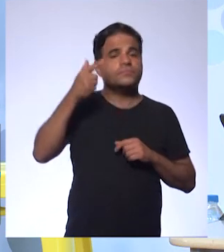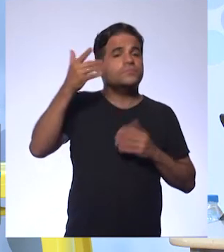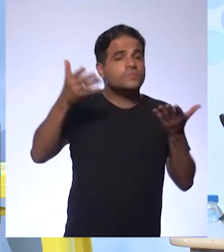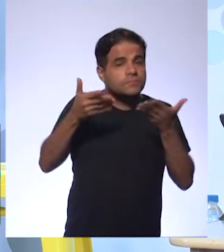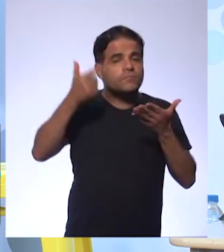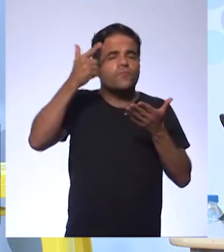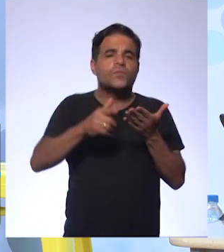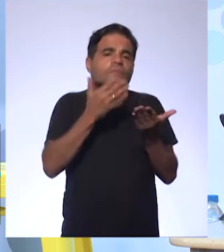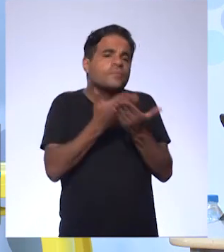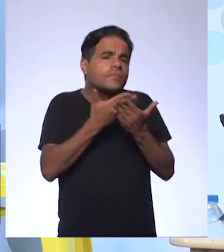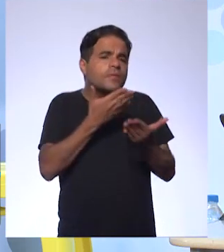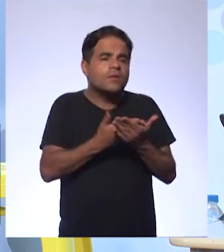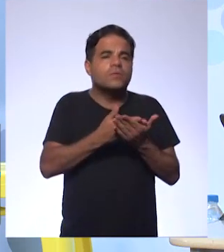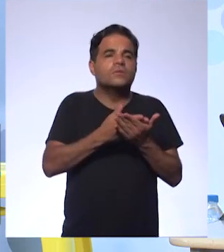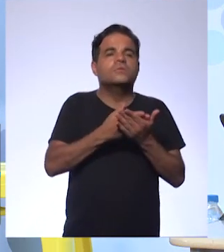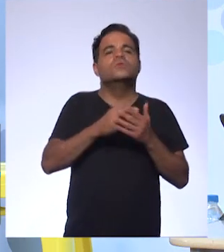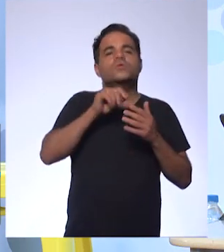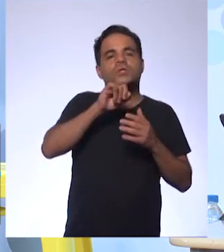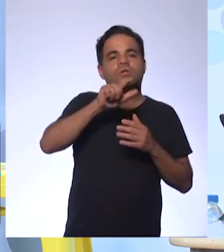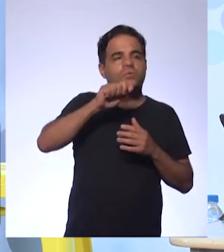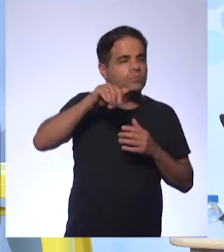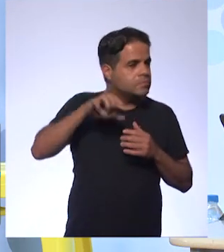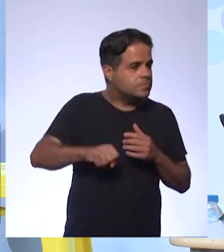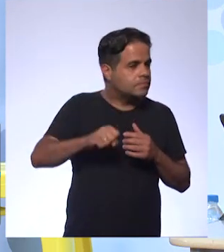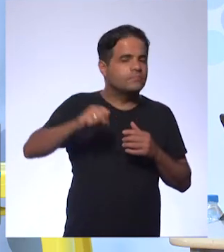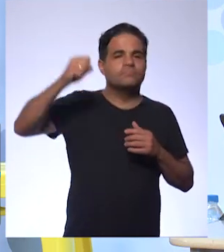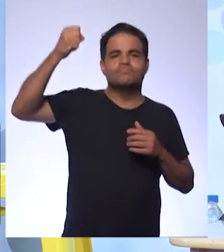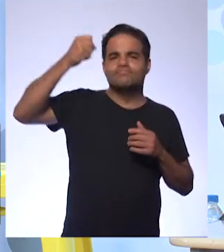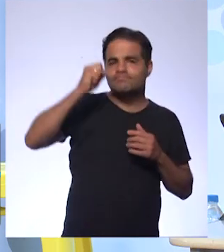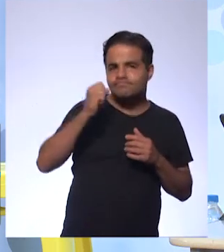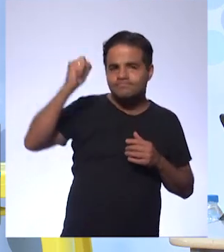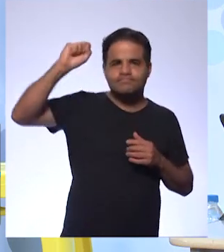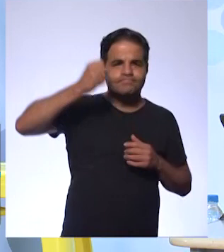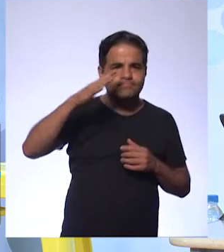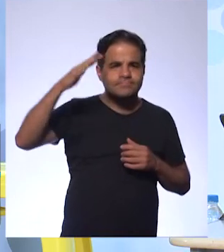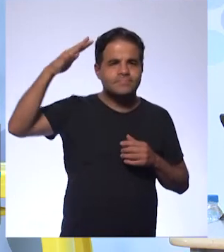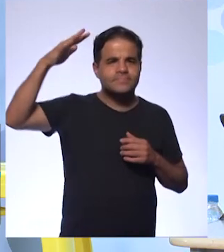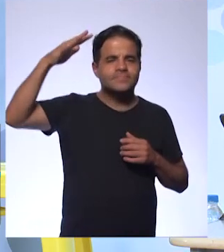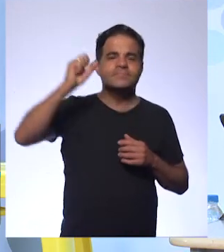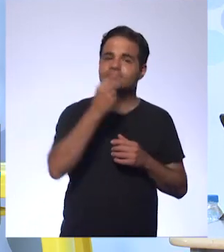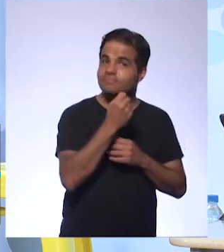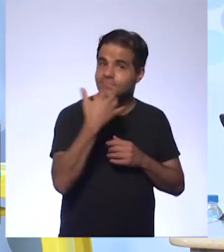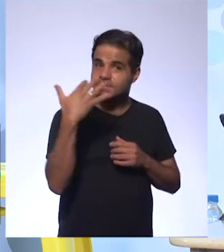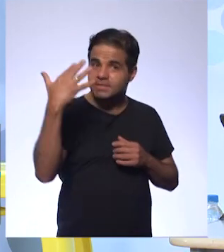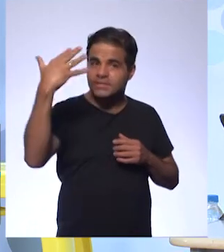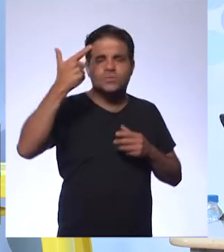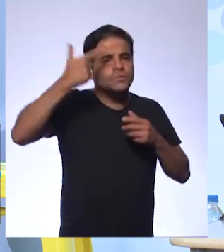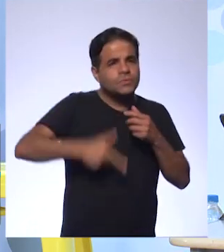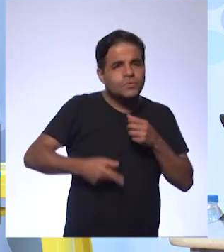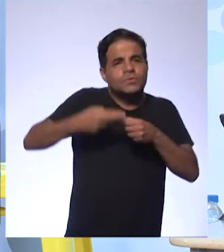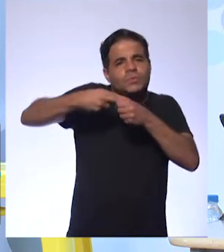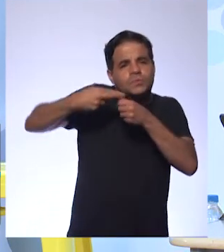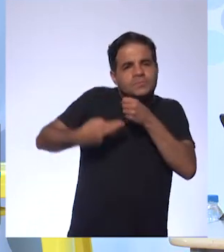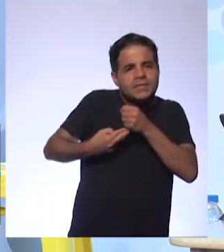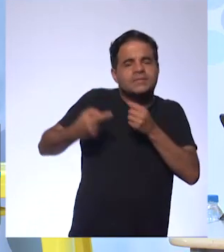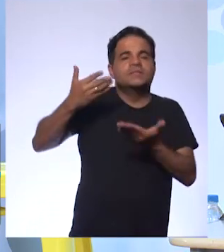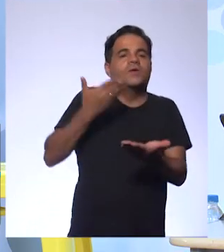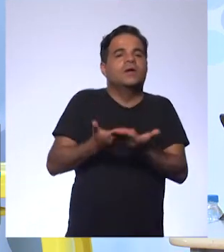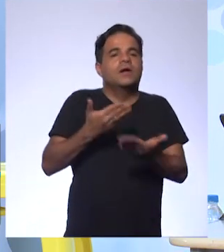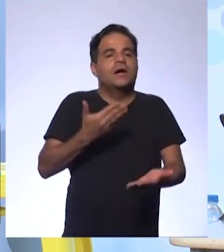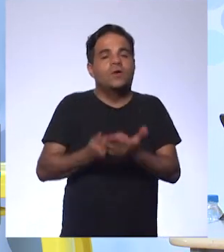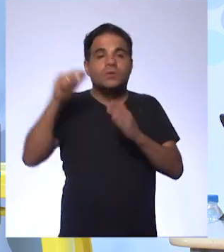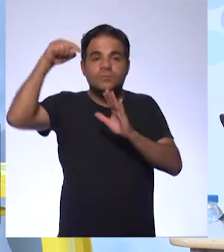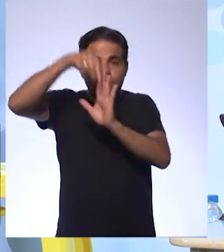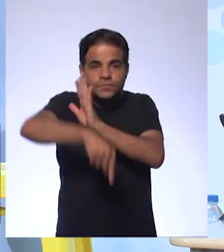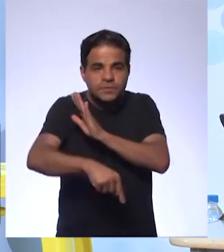aula sobre iluminismo, mais uma aula dessa série de retomadas, de recuperação e